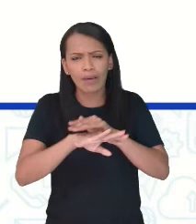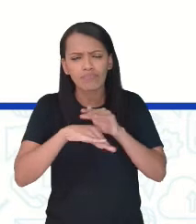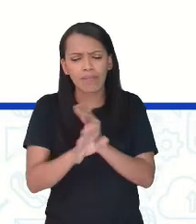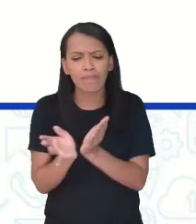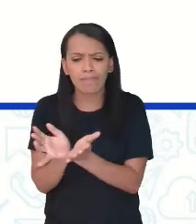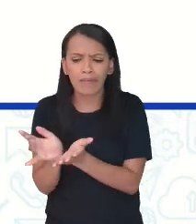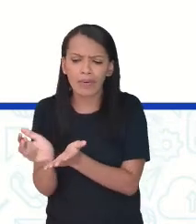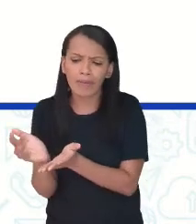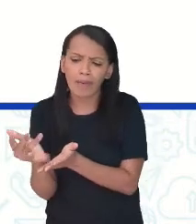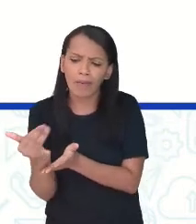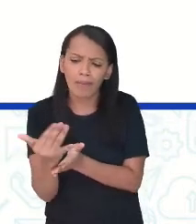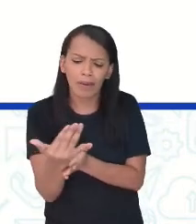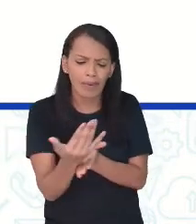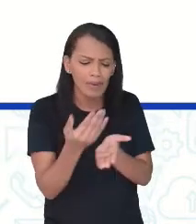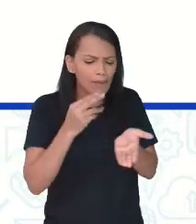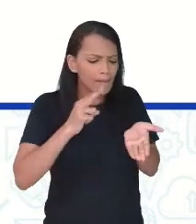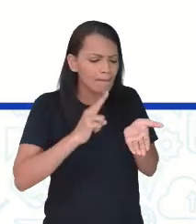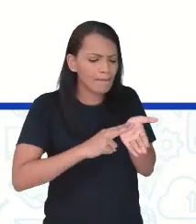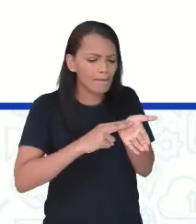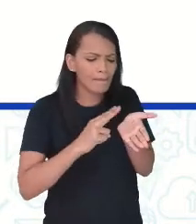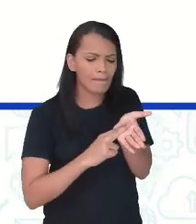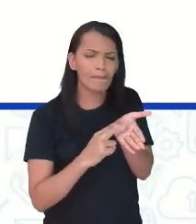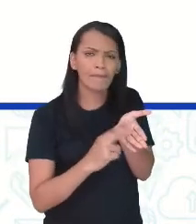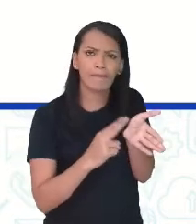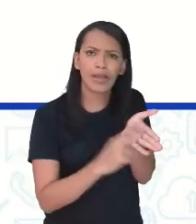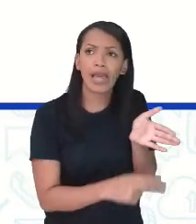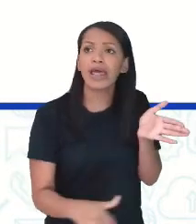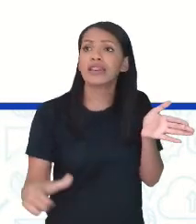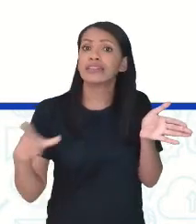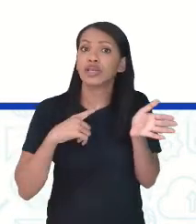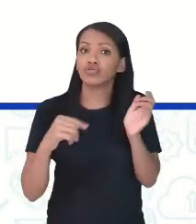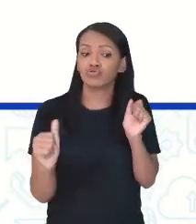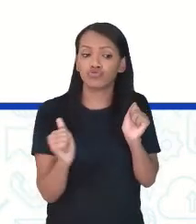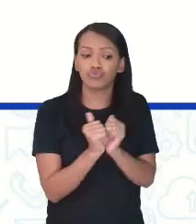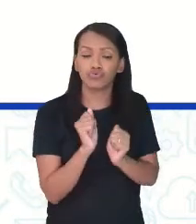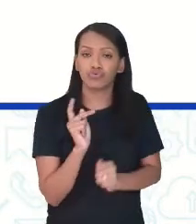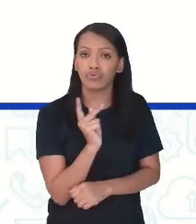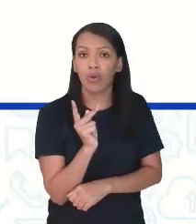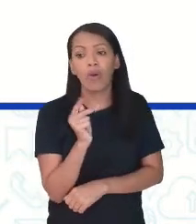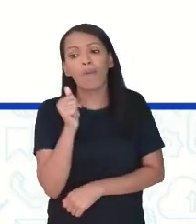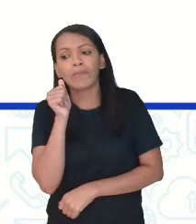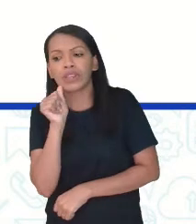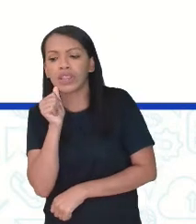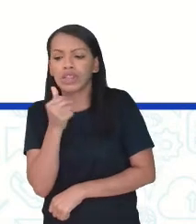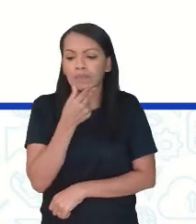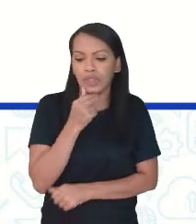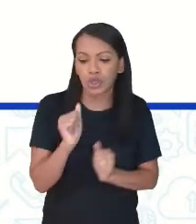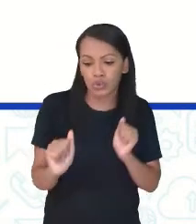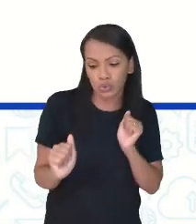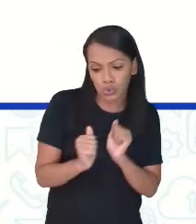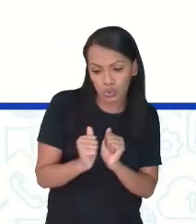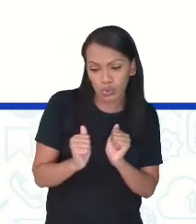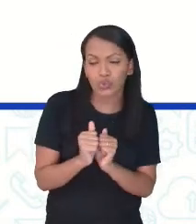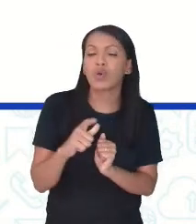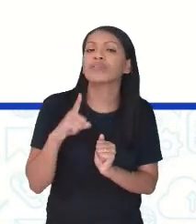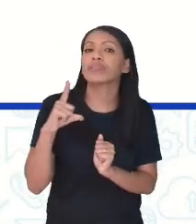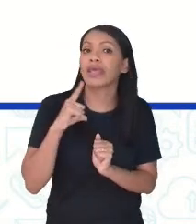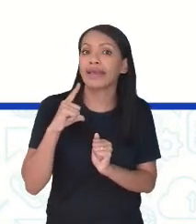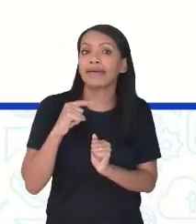juntos possuem 135 unidades, ou seja, 135